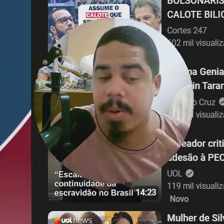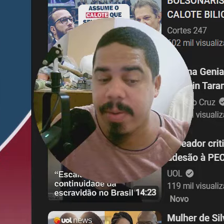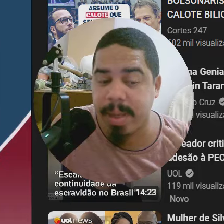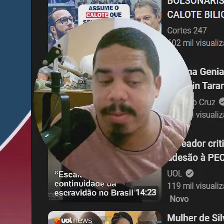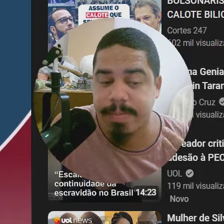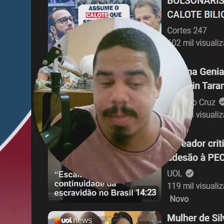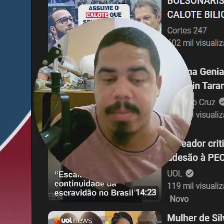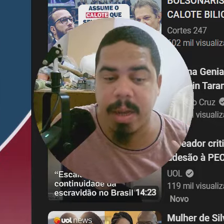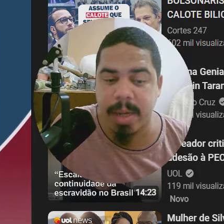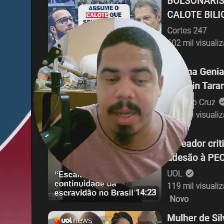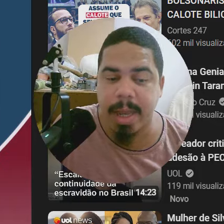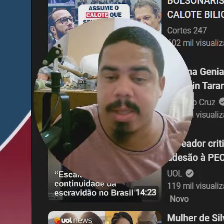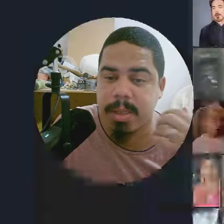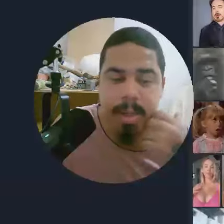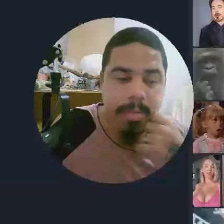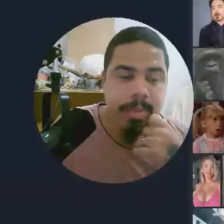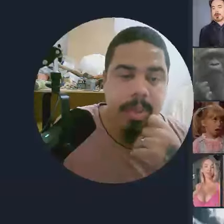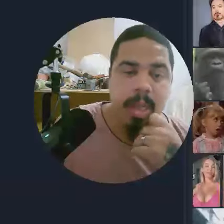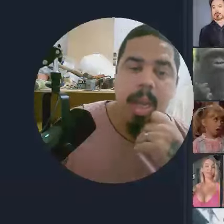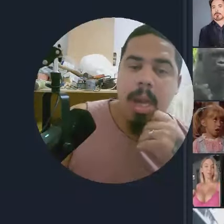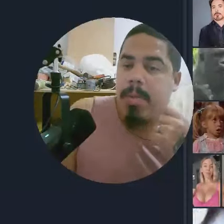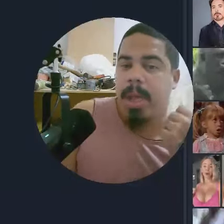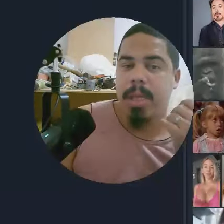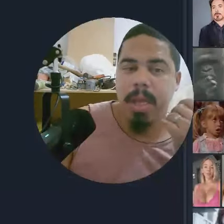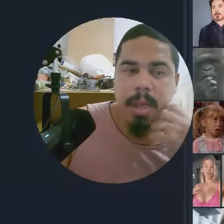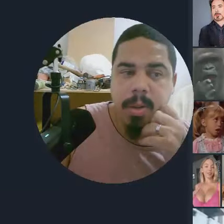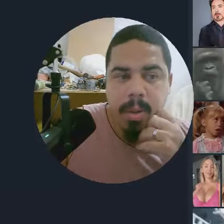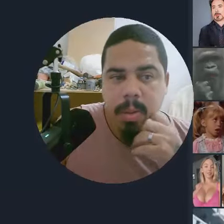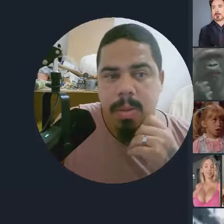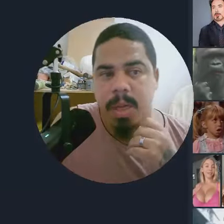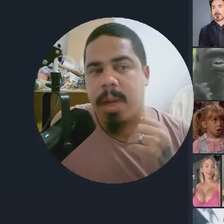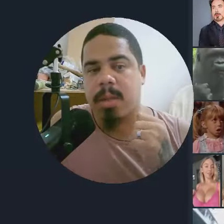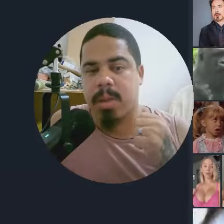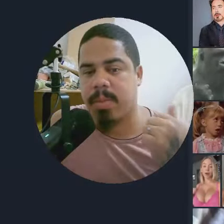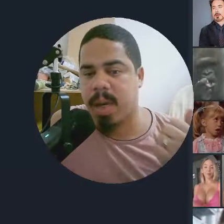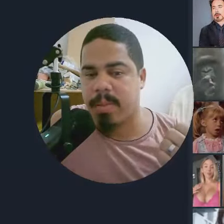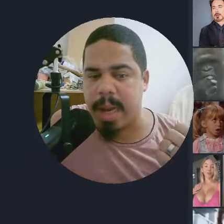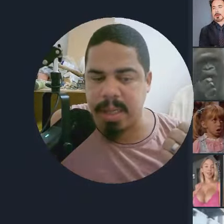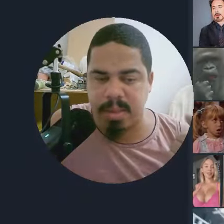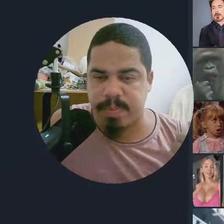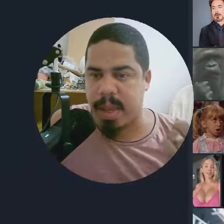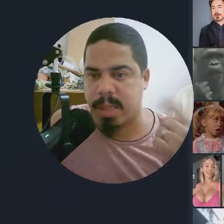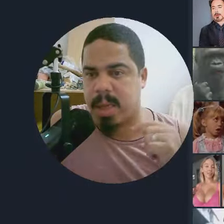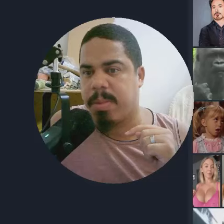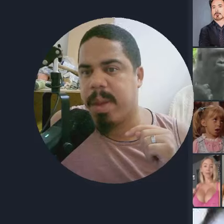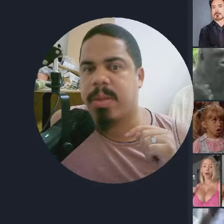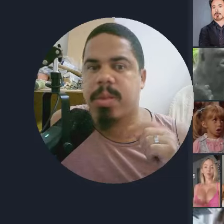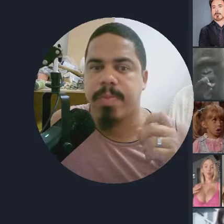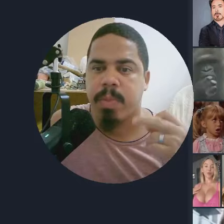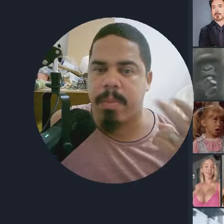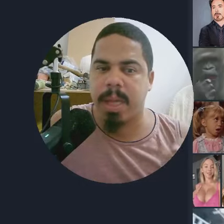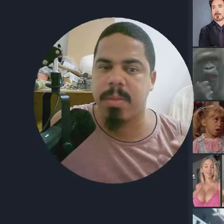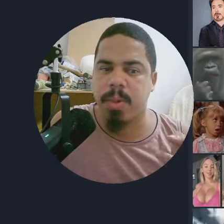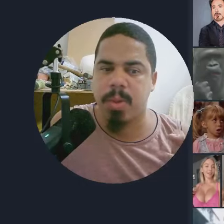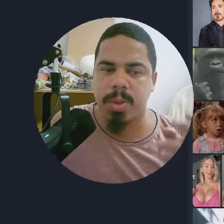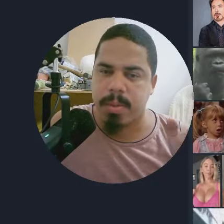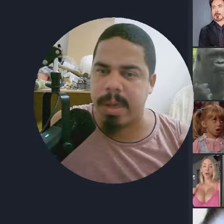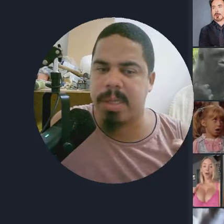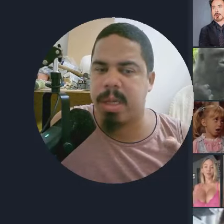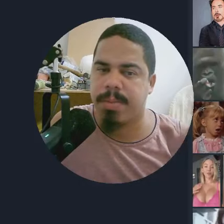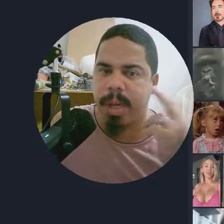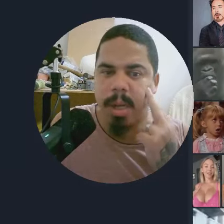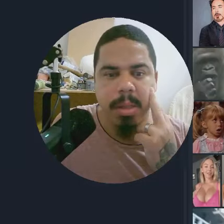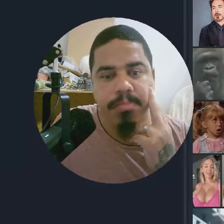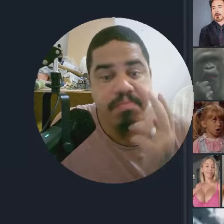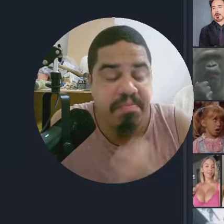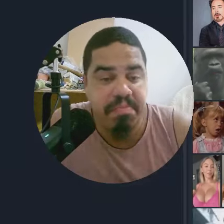Foi aprovado. A maioria quer isso, né? Aumenta, o trabalhador trabalha mais, recebe menos, mais imposto, mais